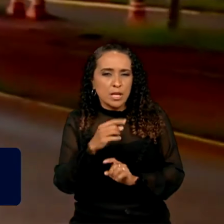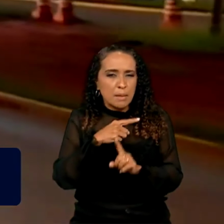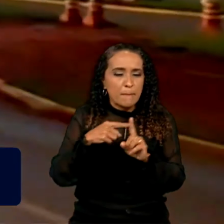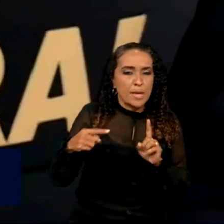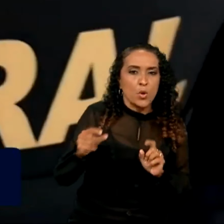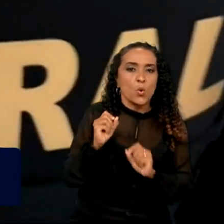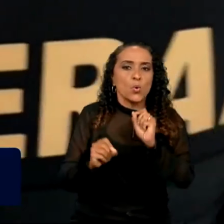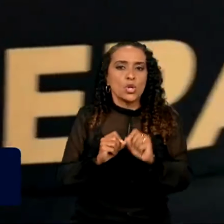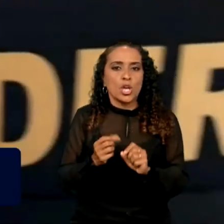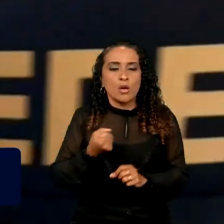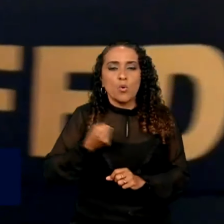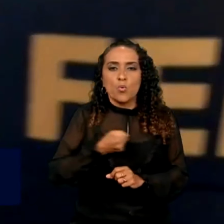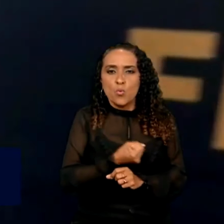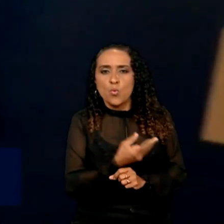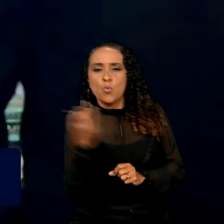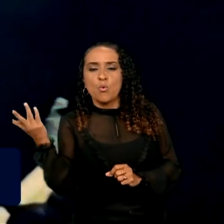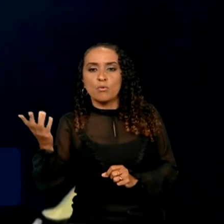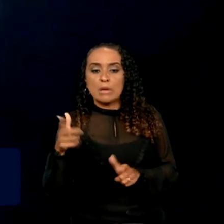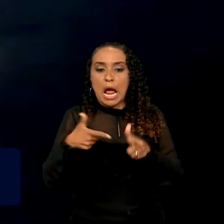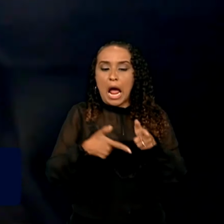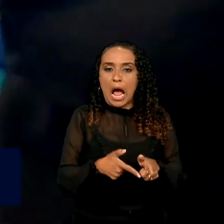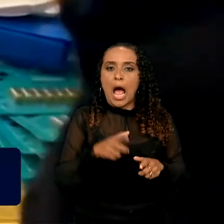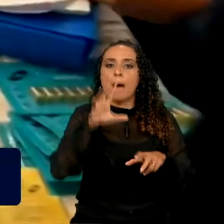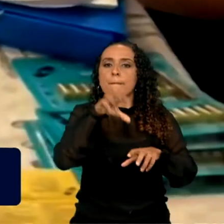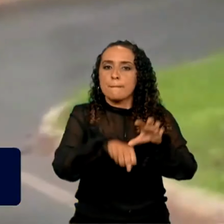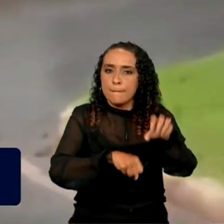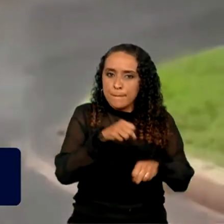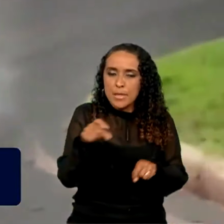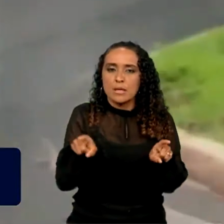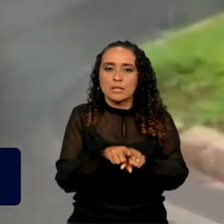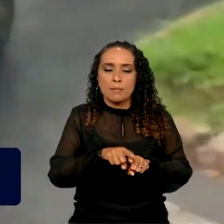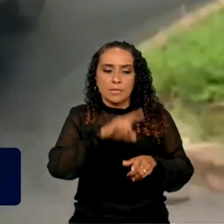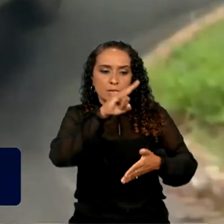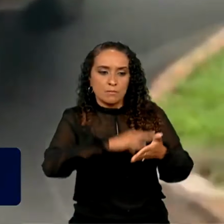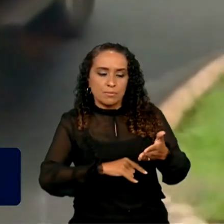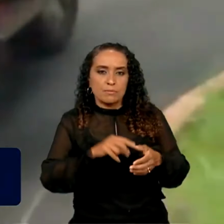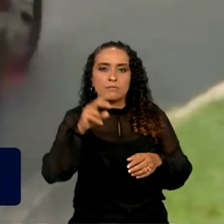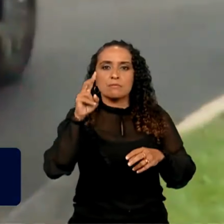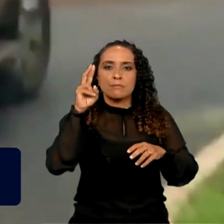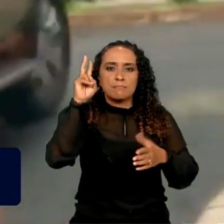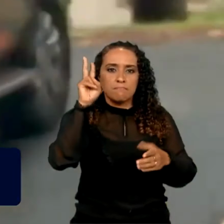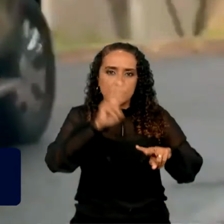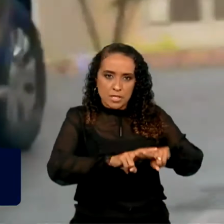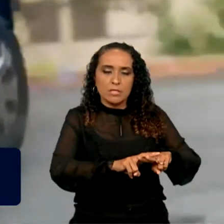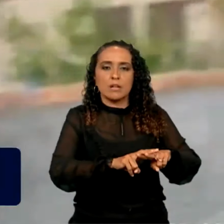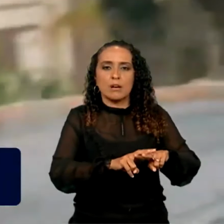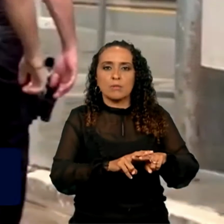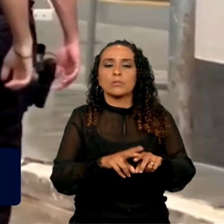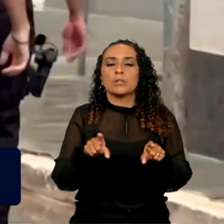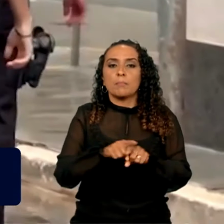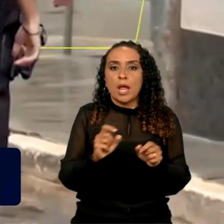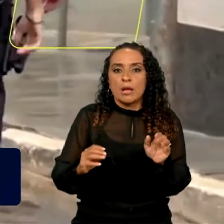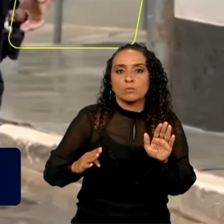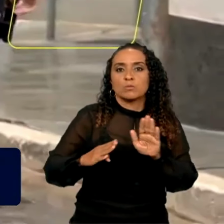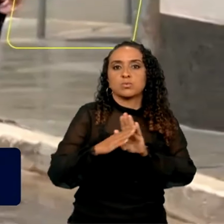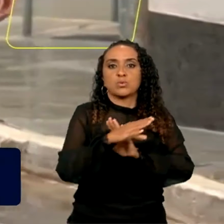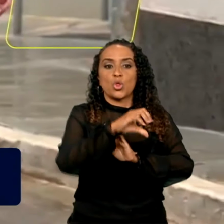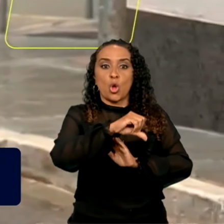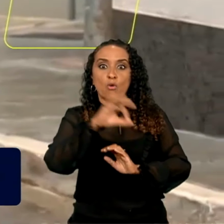25,5% o número de armas ilegais apreendidas, e o de mandados de prisão cumpridos aumentou